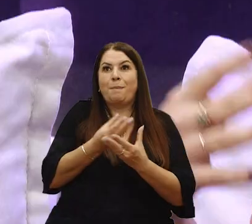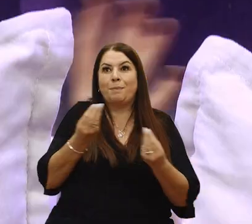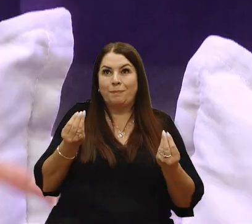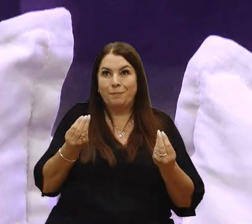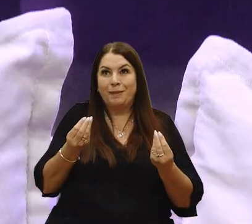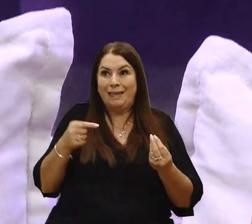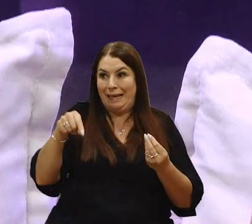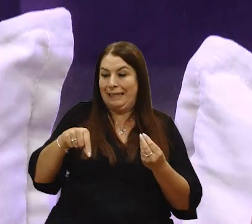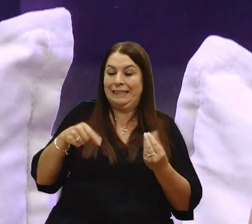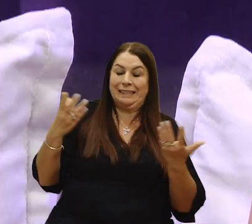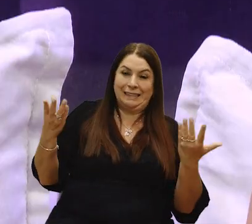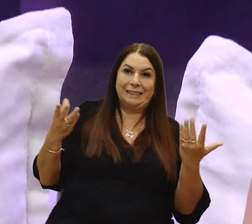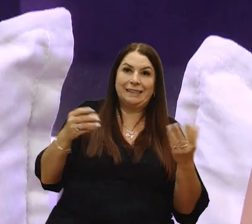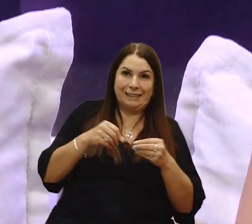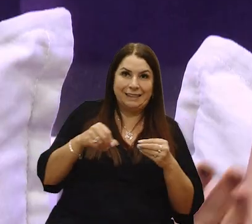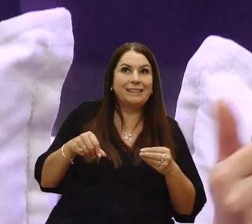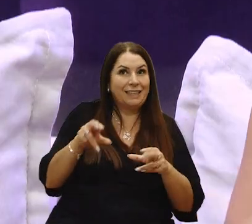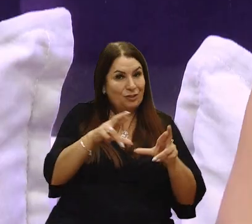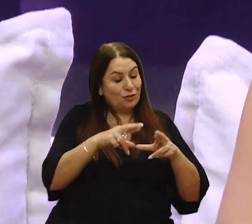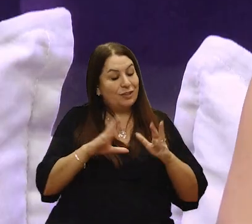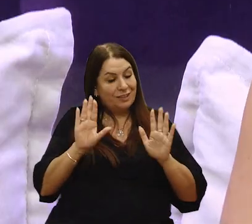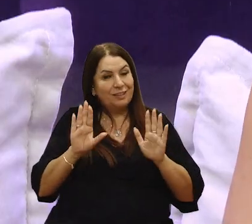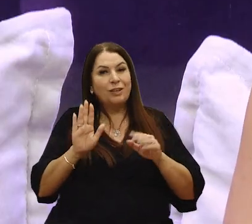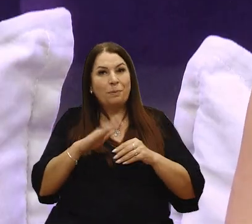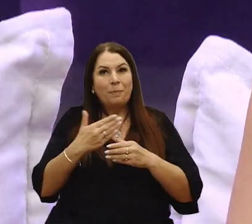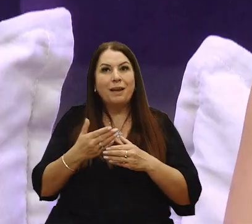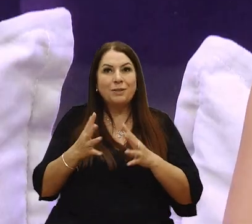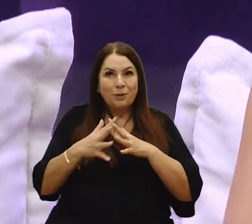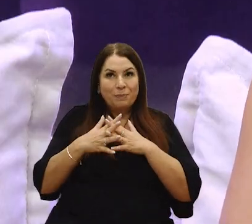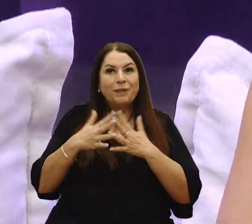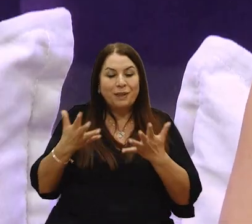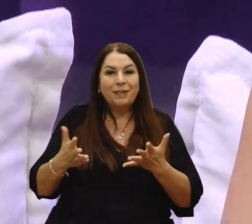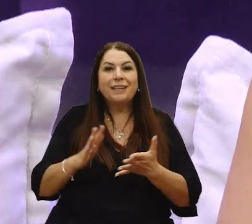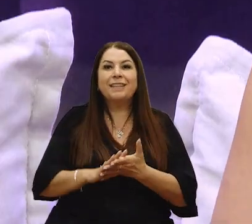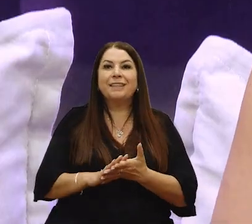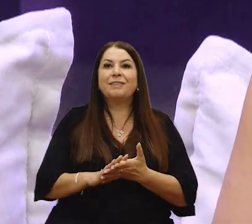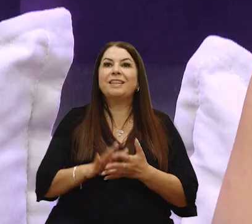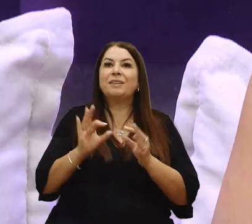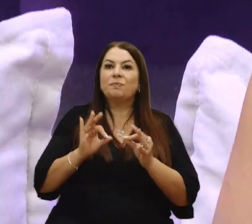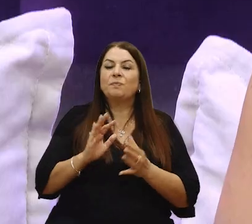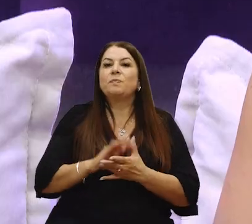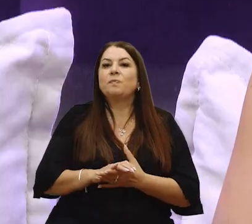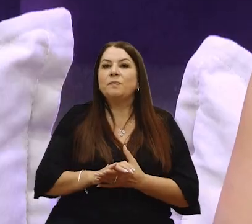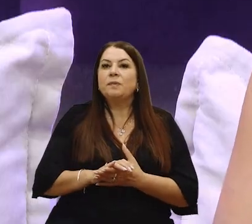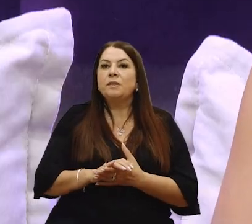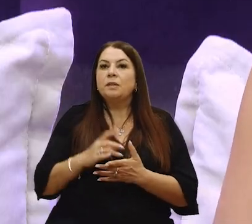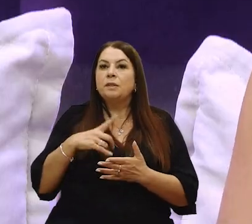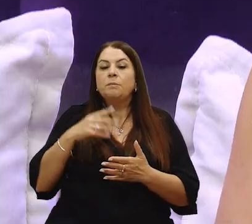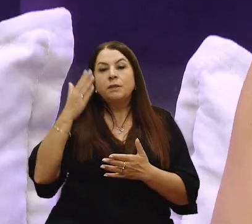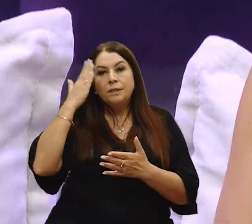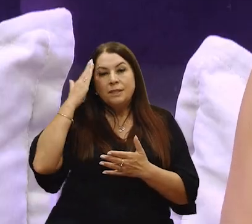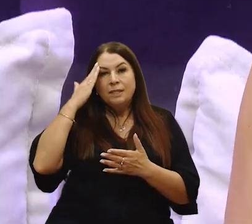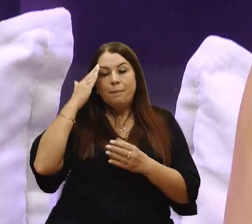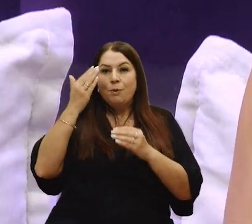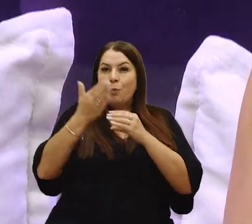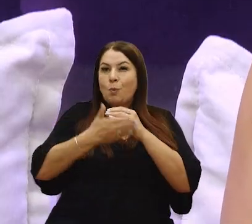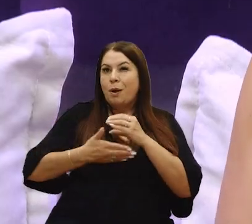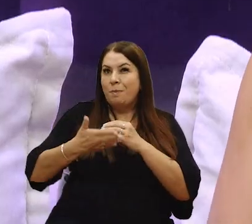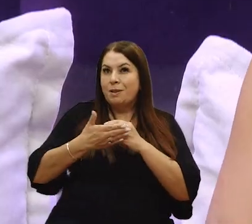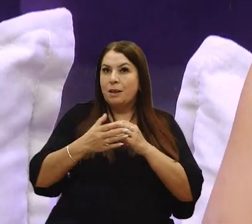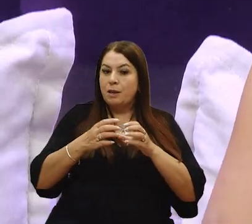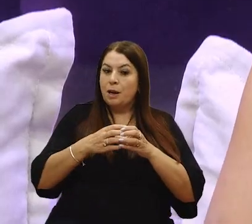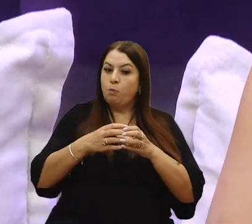dieta que a Georgia montou, ela é fácil de ser seguida, porque já eram alimentos que eu consumia, só que eu precisava acertar as